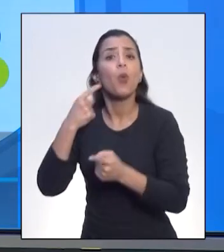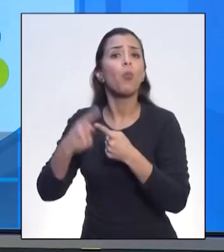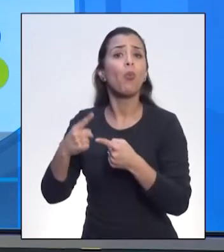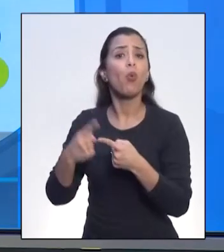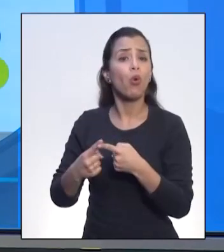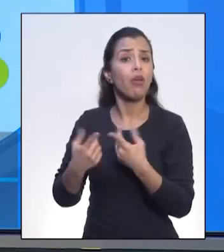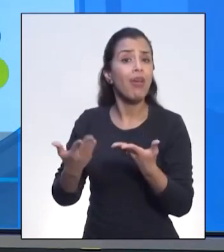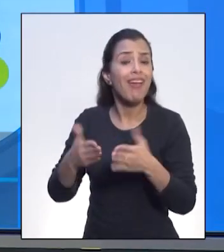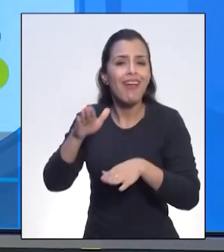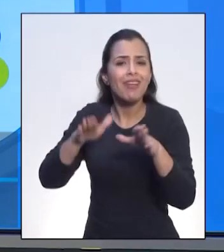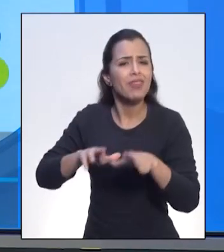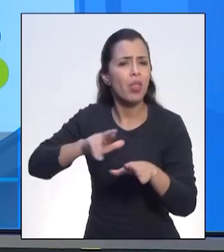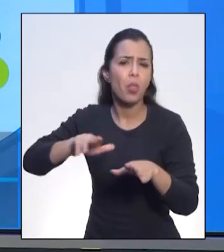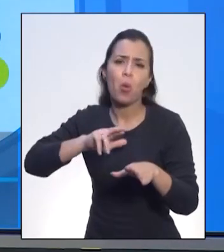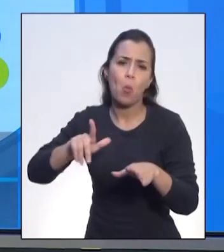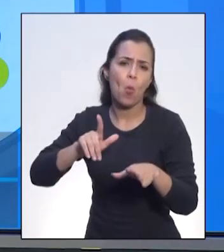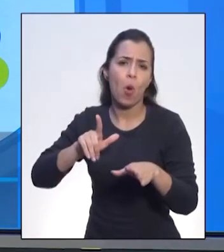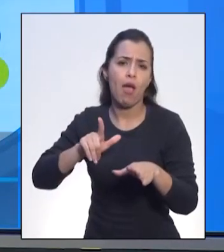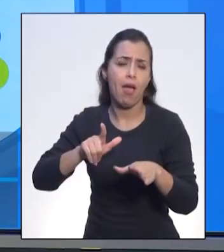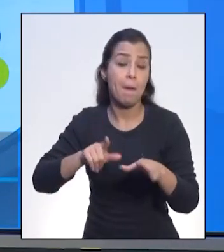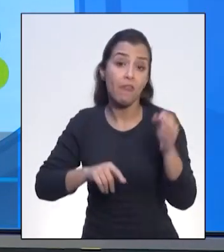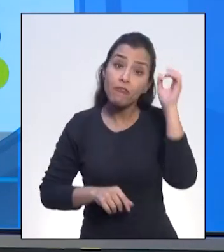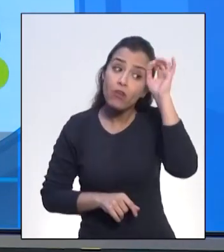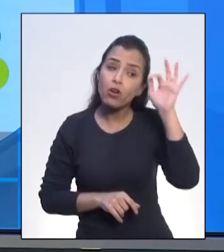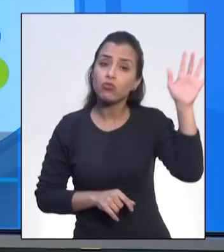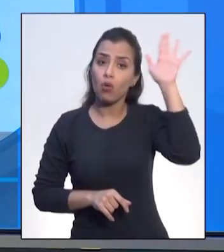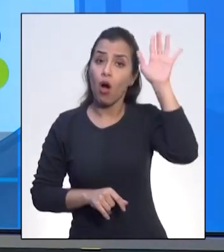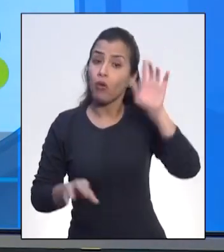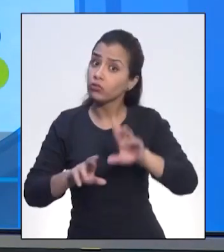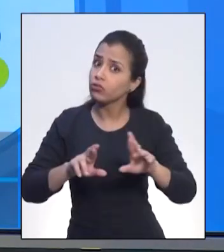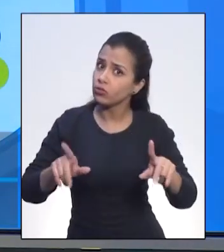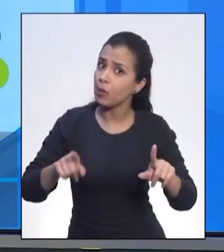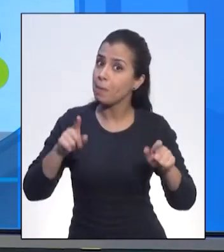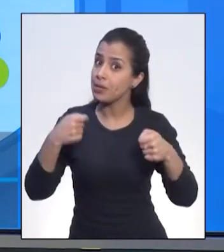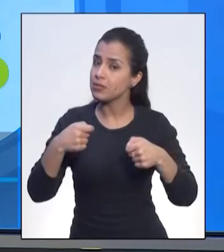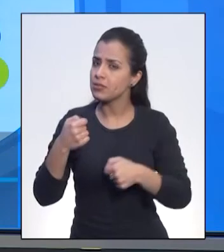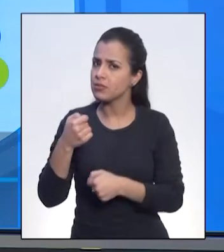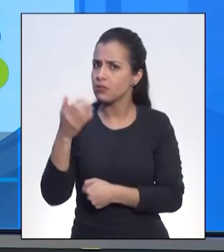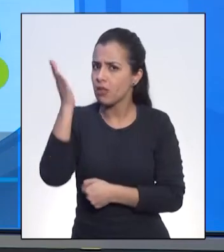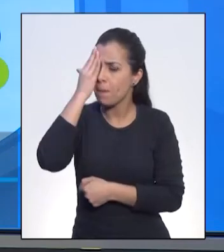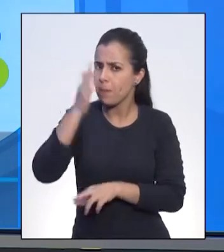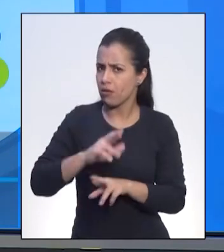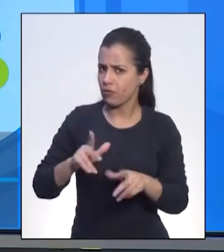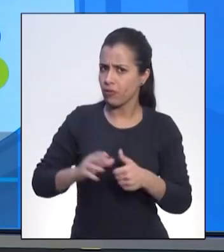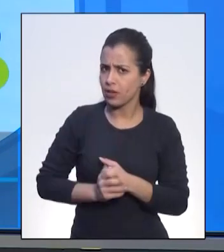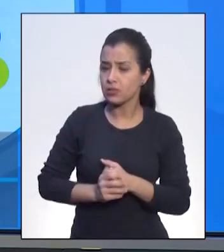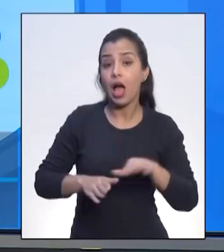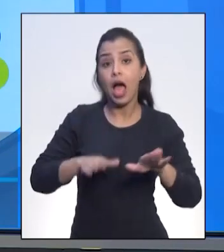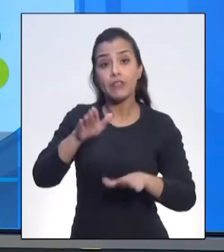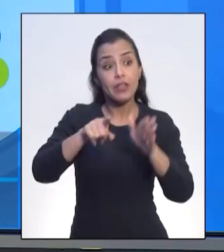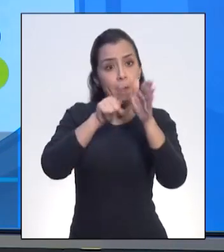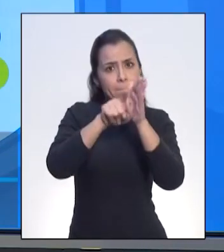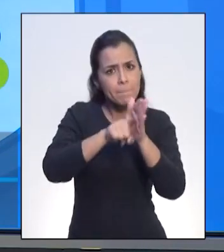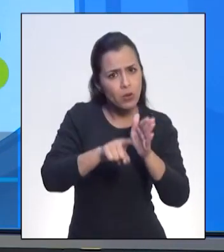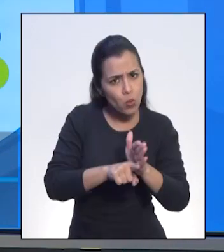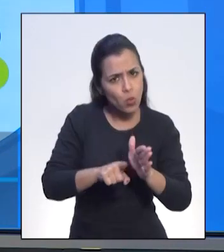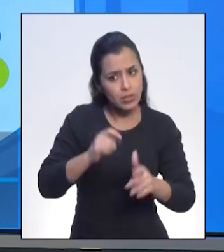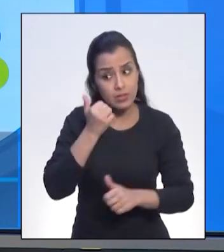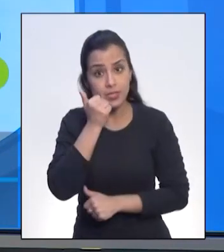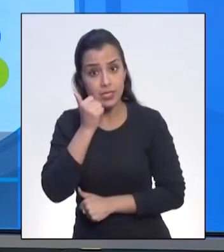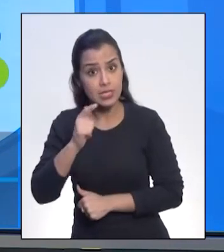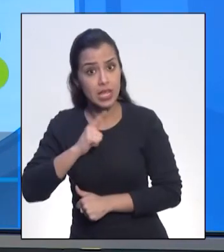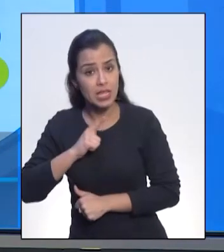é necessariamente um questionamento filosófico. É importante a gente pontuar isso. Muitas vezes, os questionamentos que a gente tem visto à ciência,